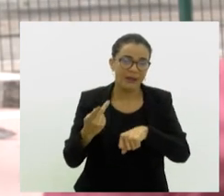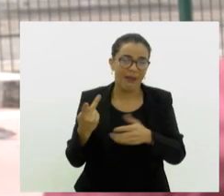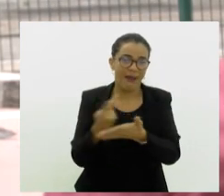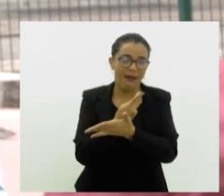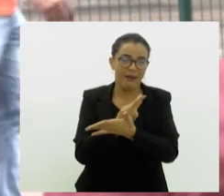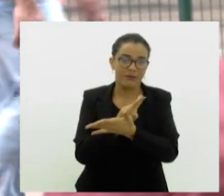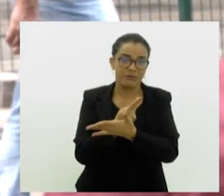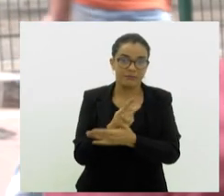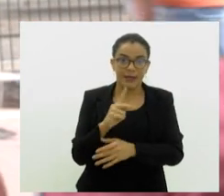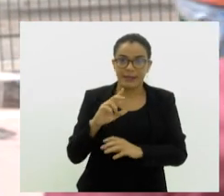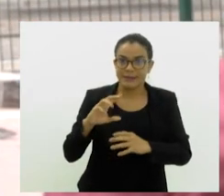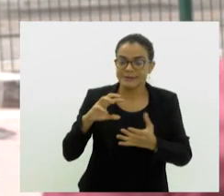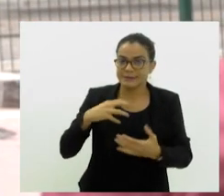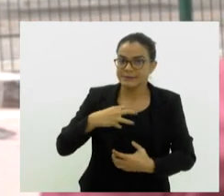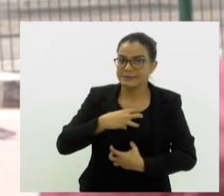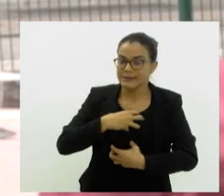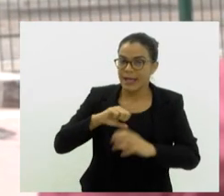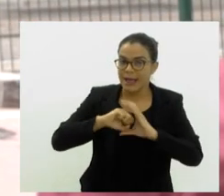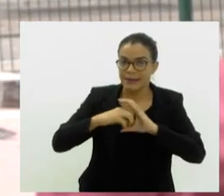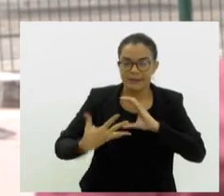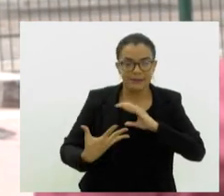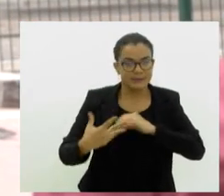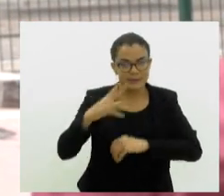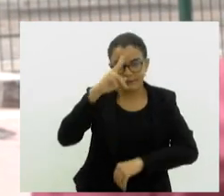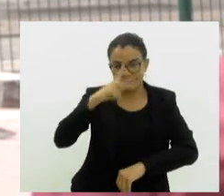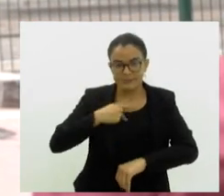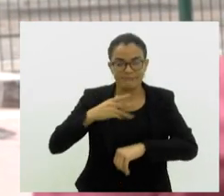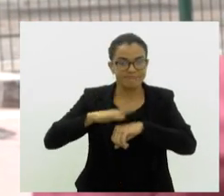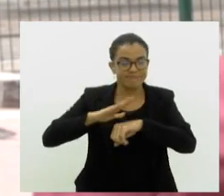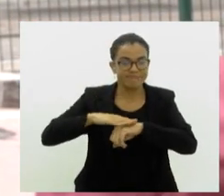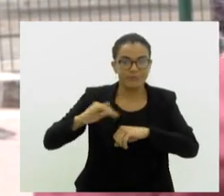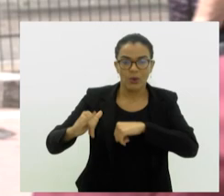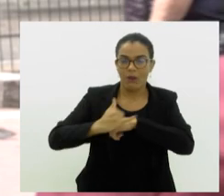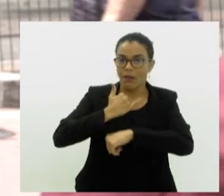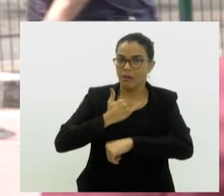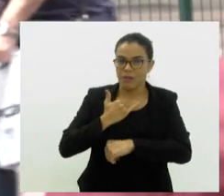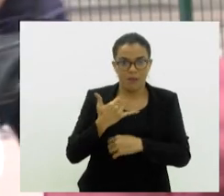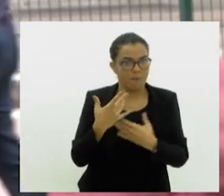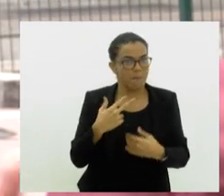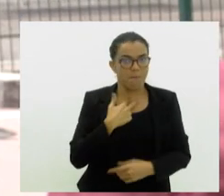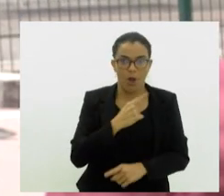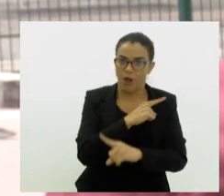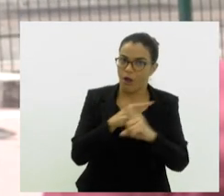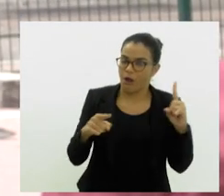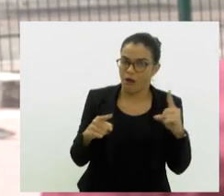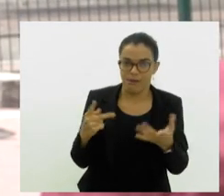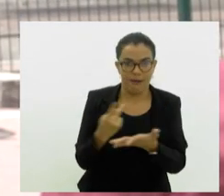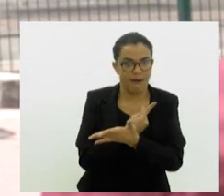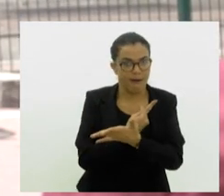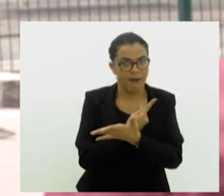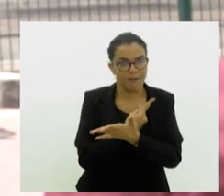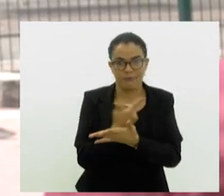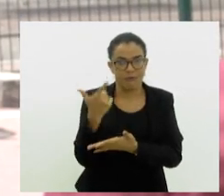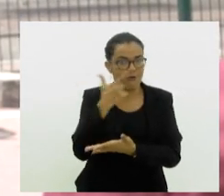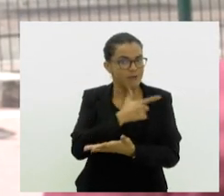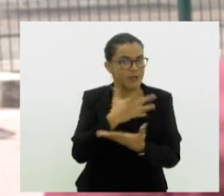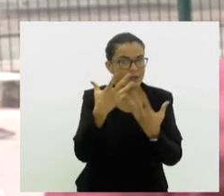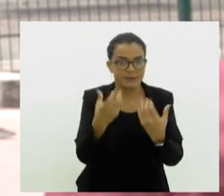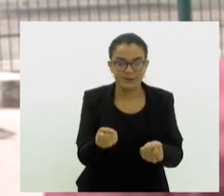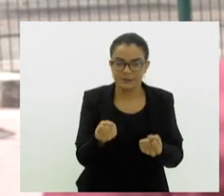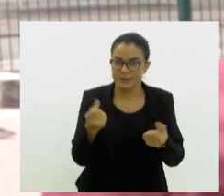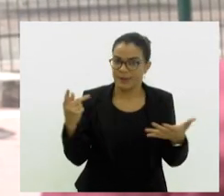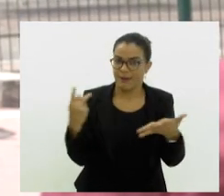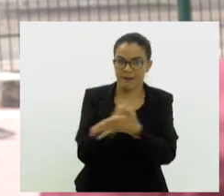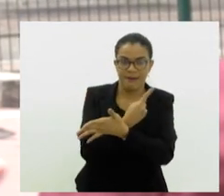a síndrome do impostor não dá ao sujeito, ao indivíduo, a chance de poder errar. Então ele tem muita dificuldade de lidar com os seus próprios erros